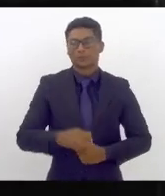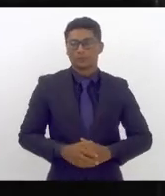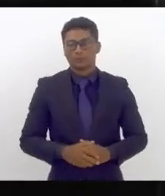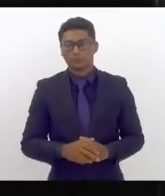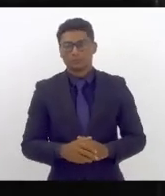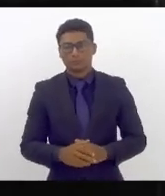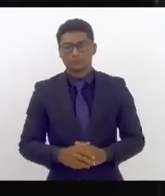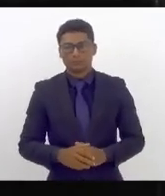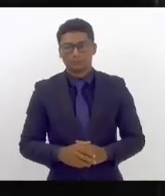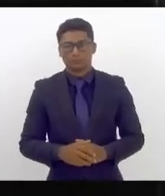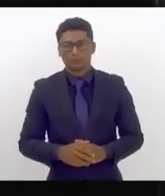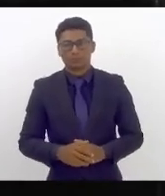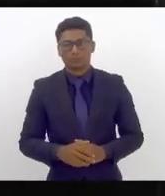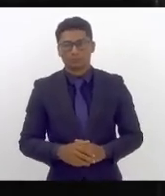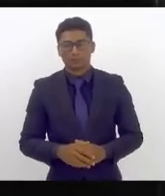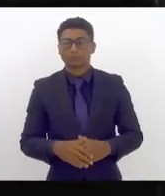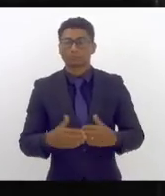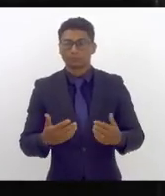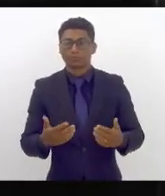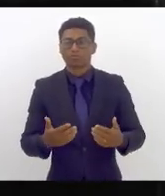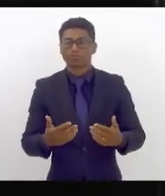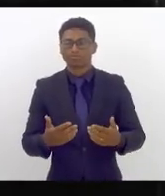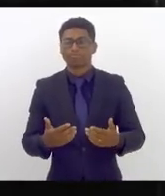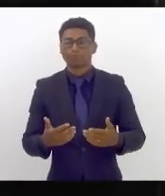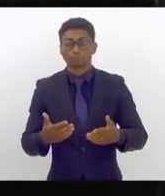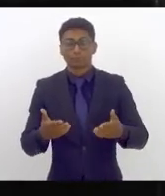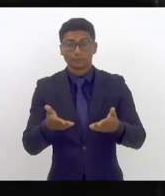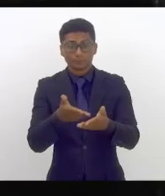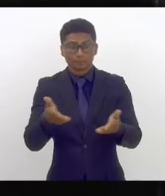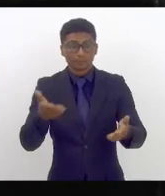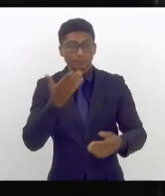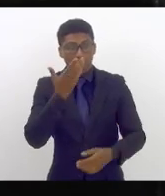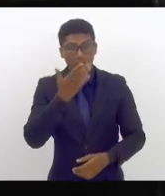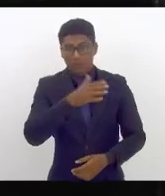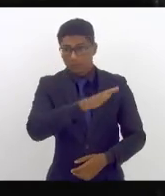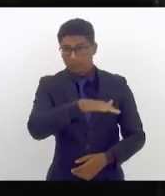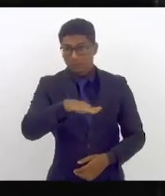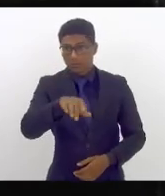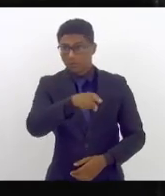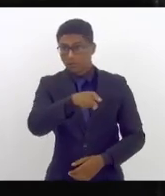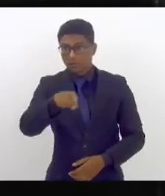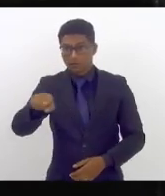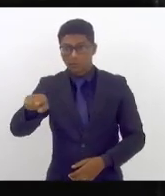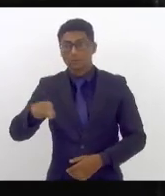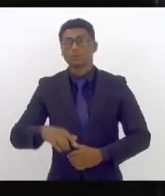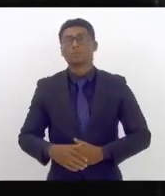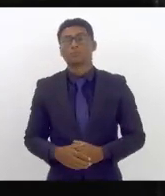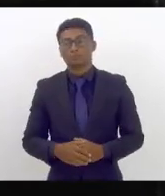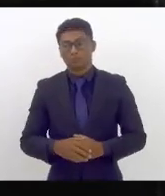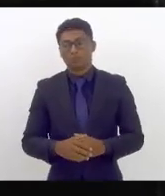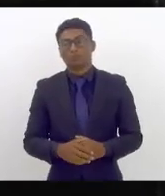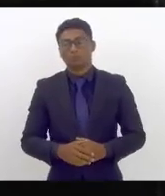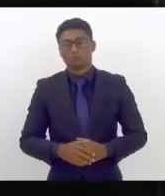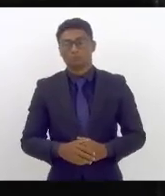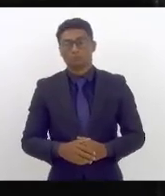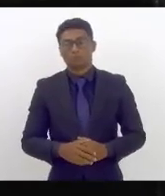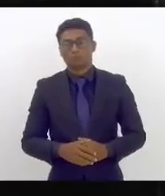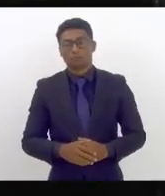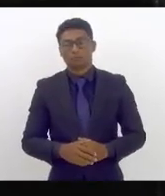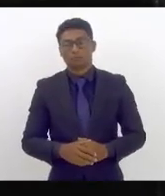e desinstitucionalizando as Crianças para que elas possam de